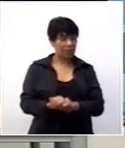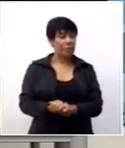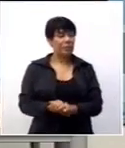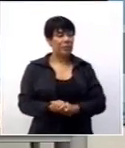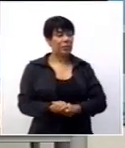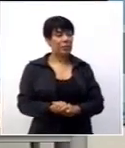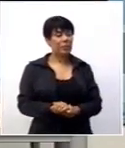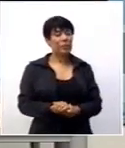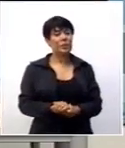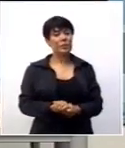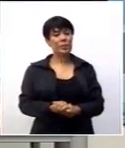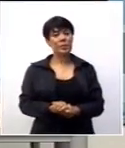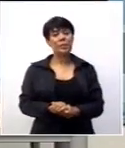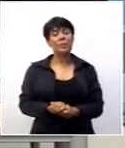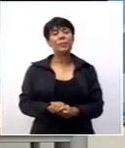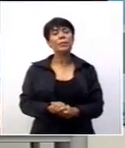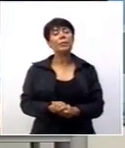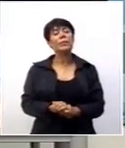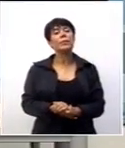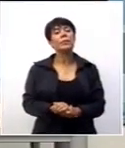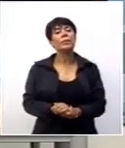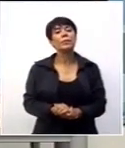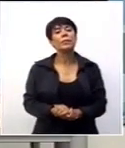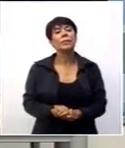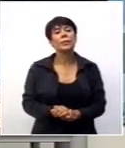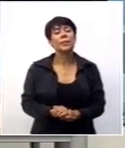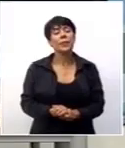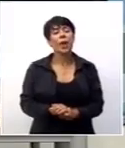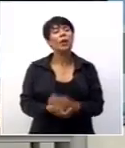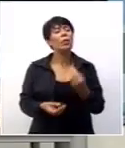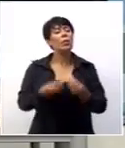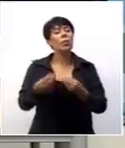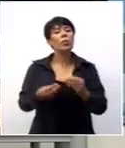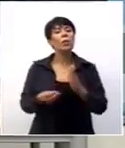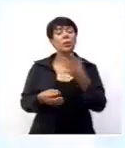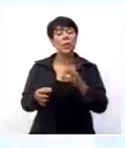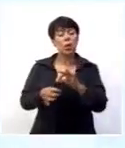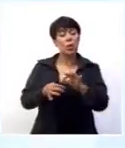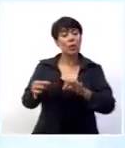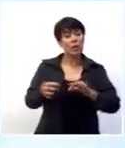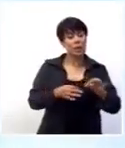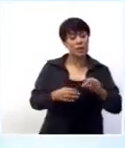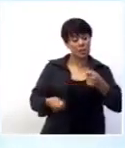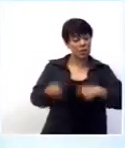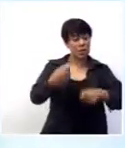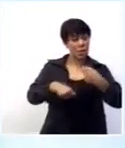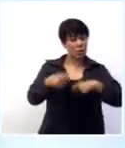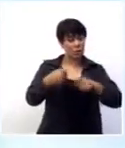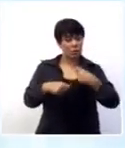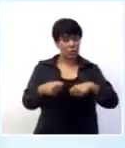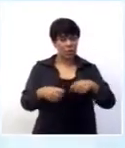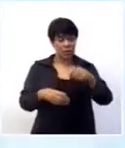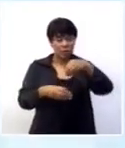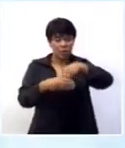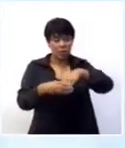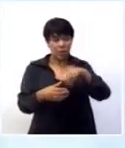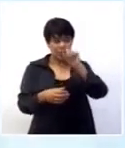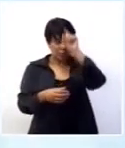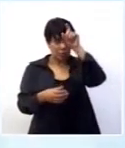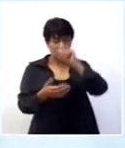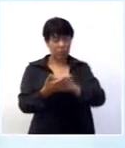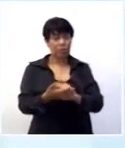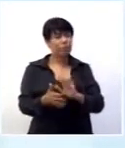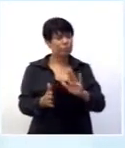lá. Eu queria falar com vocês um pouco da organização econômica do Egito, tá? Um ponto fundamental